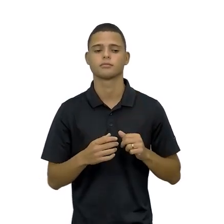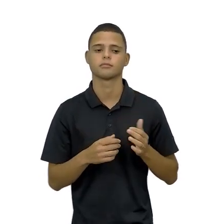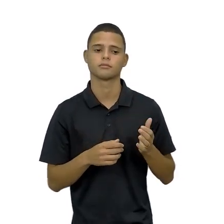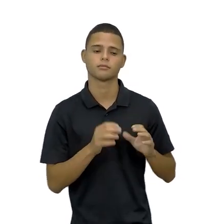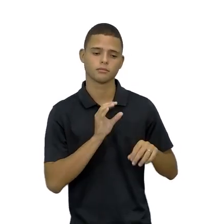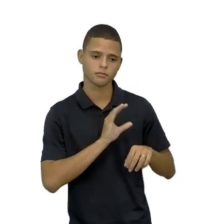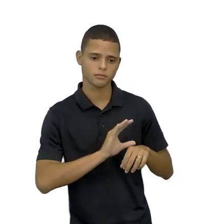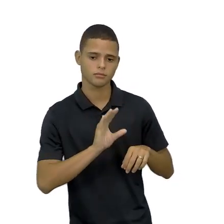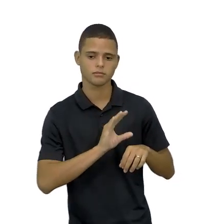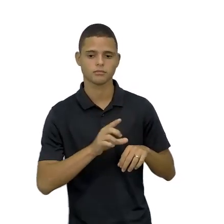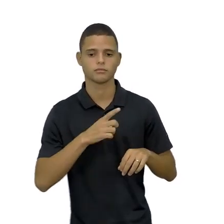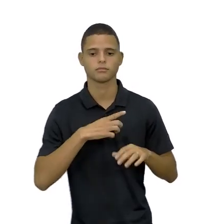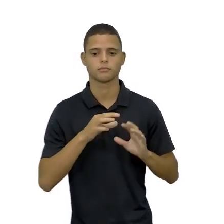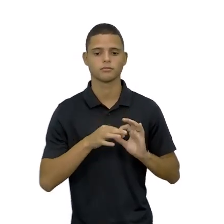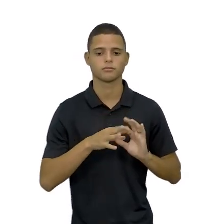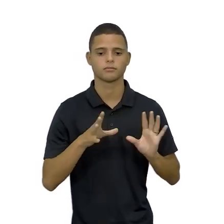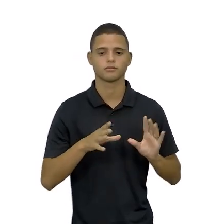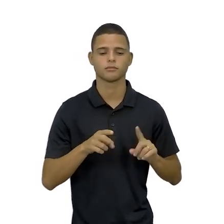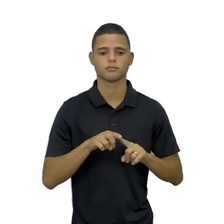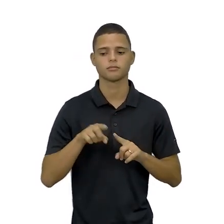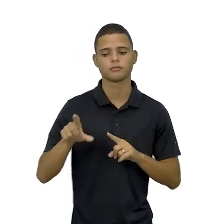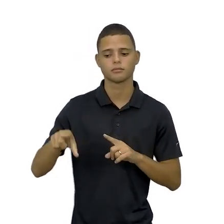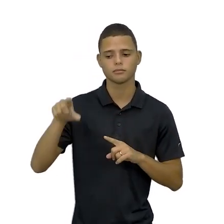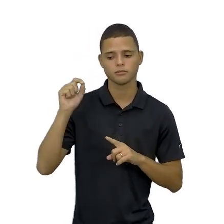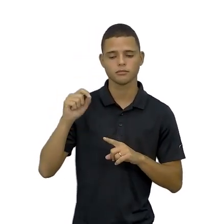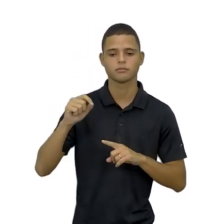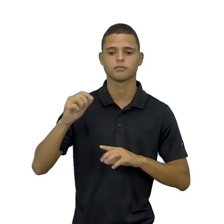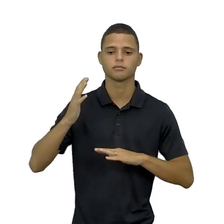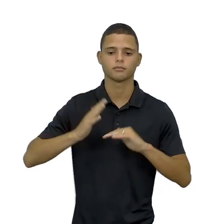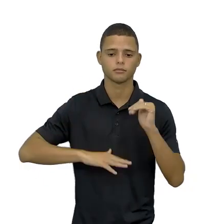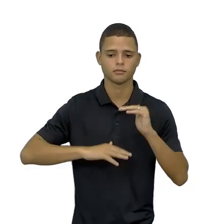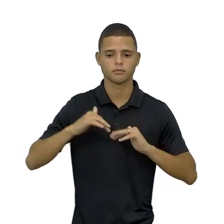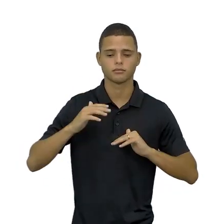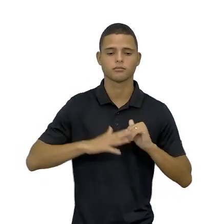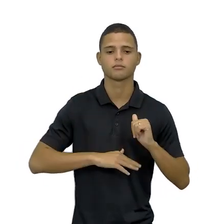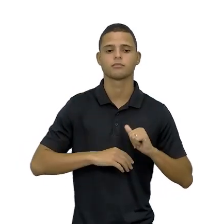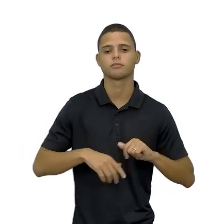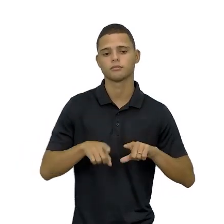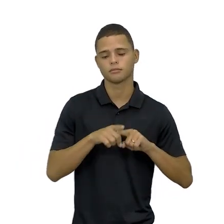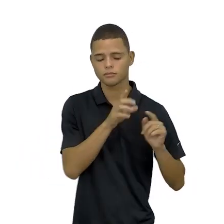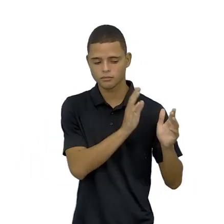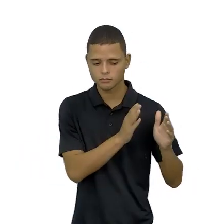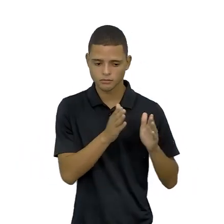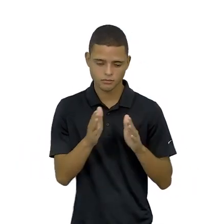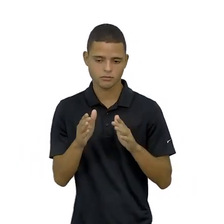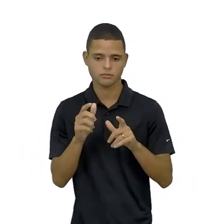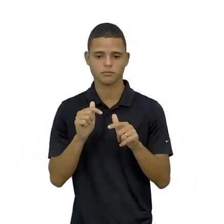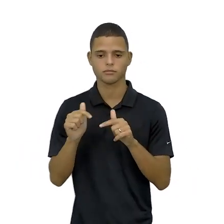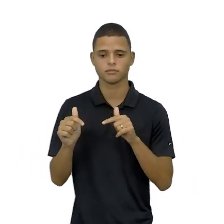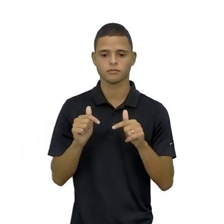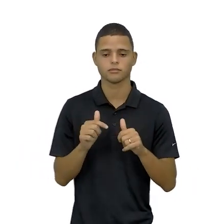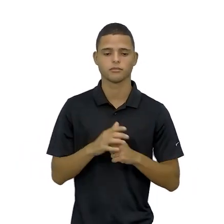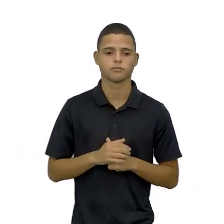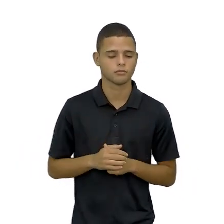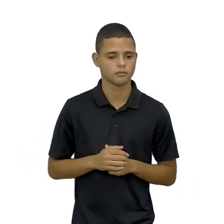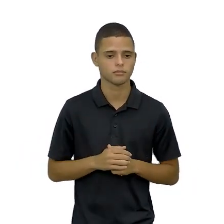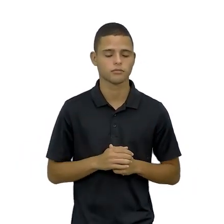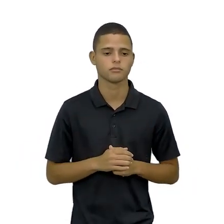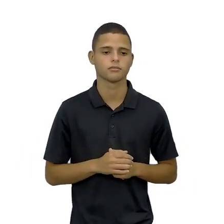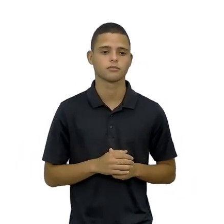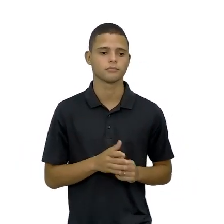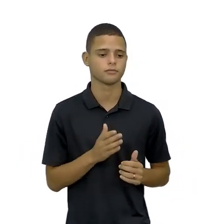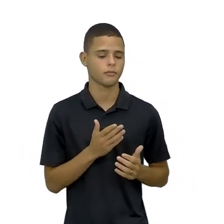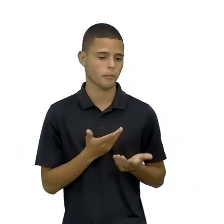vocês têm disponíveis, a escolha das habilidades, a organização do trabalho. Ao analisar